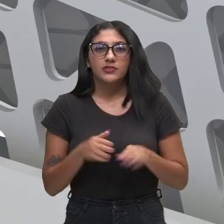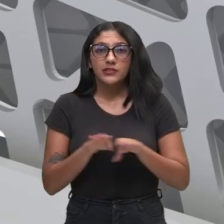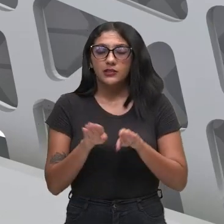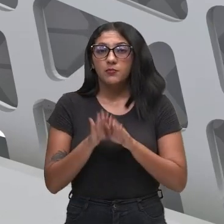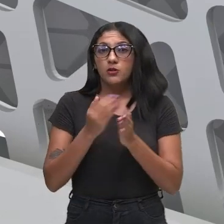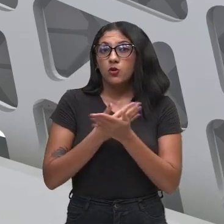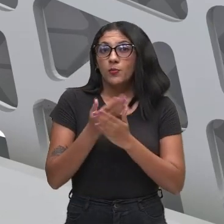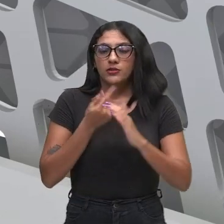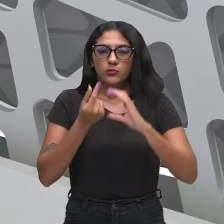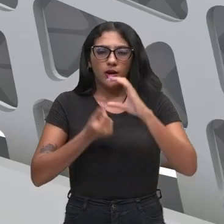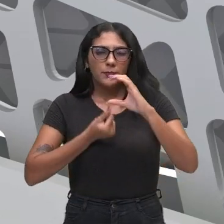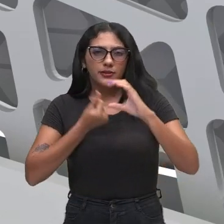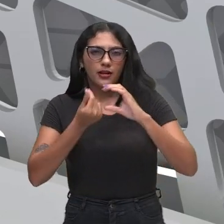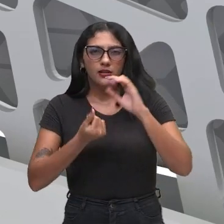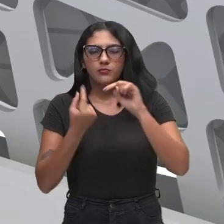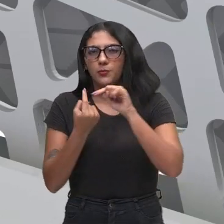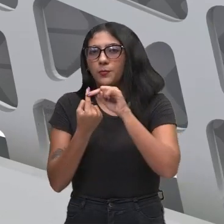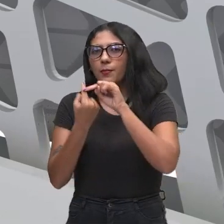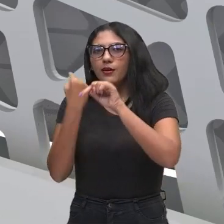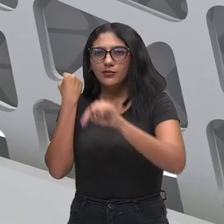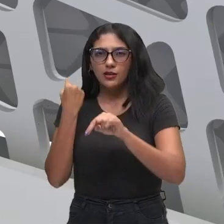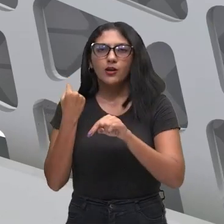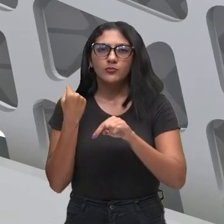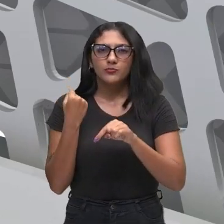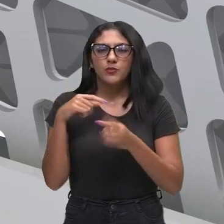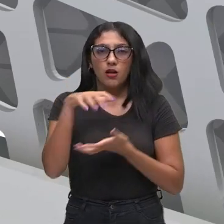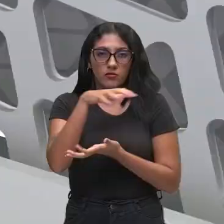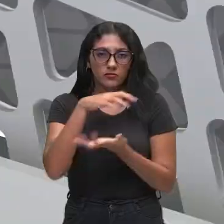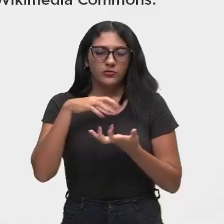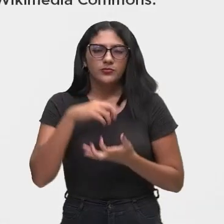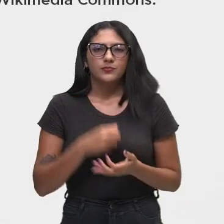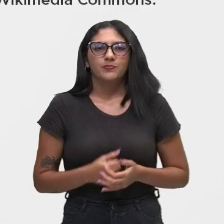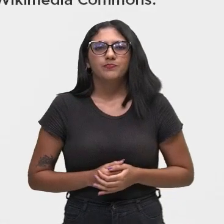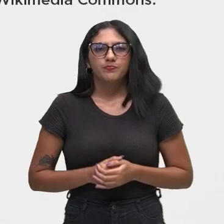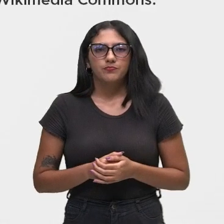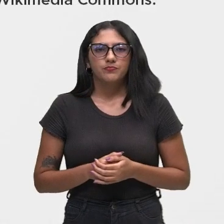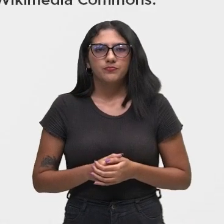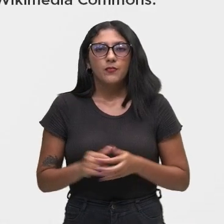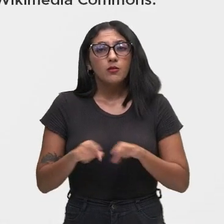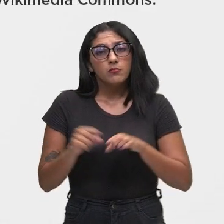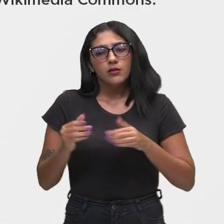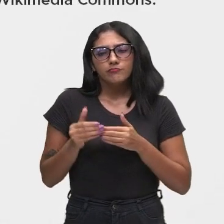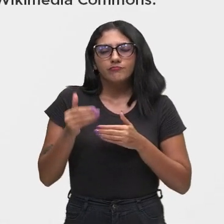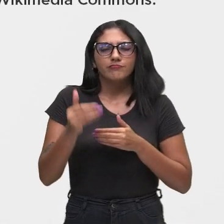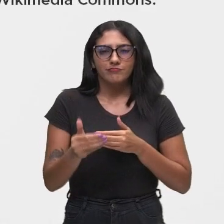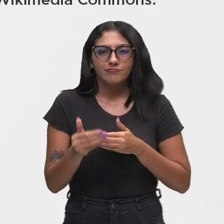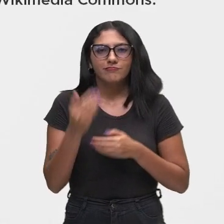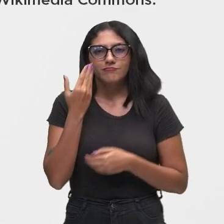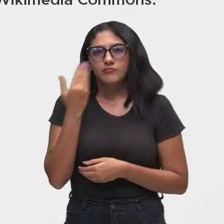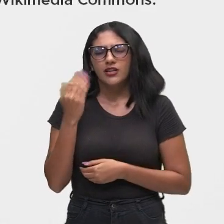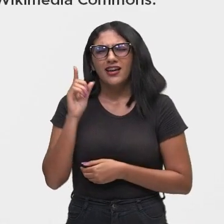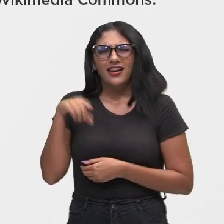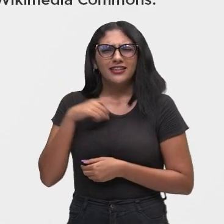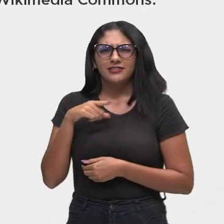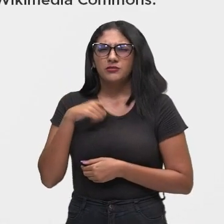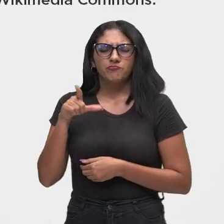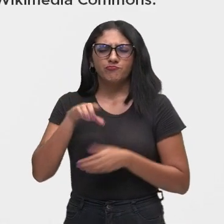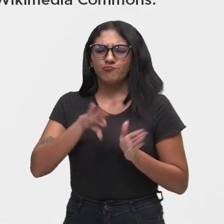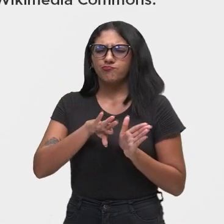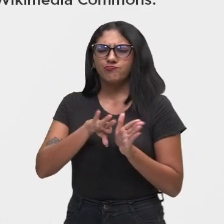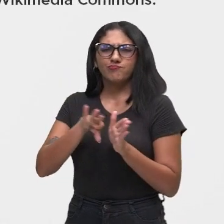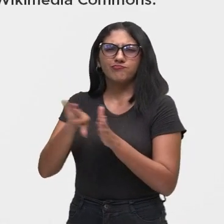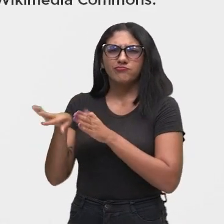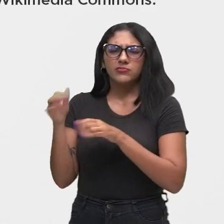que ocorreu lá naquela época da Revolução Industrial. Mas vamos continuar aí, que essa máquina, né, ela ficou esquecida por